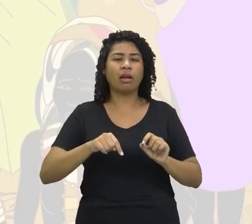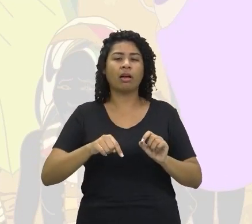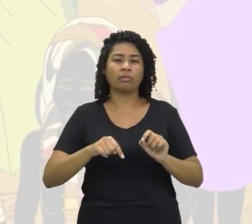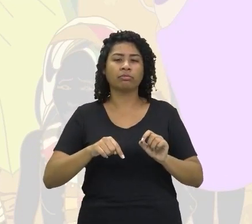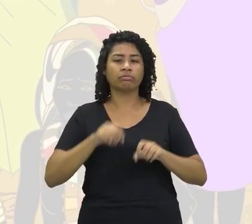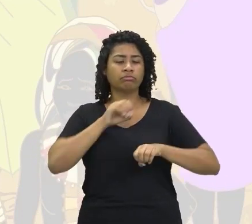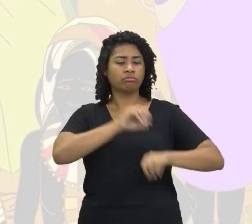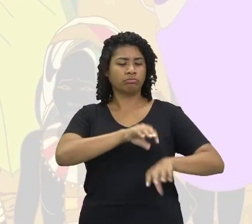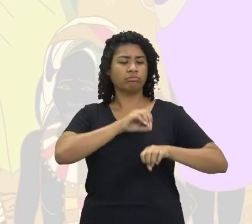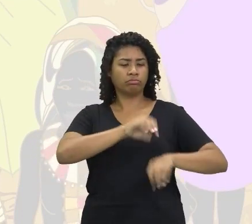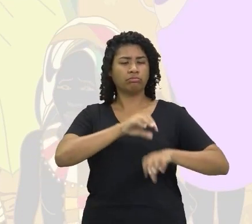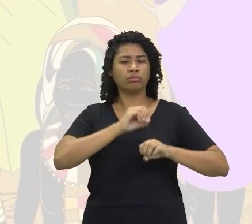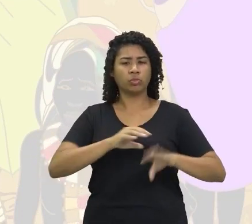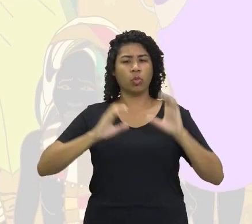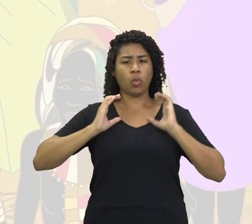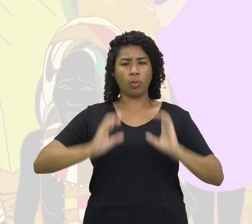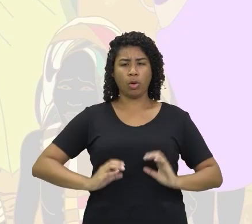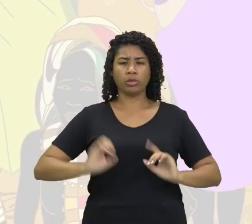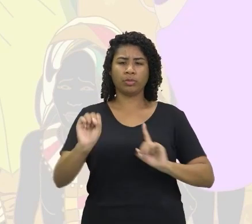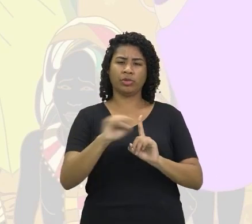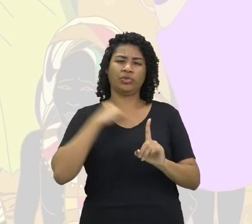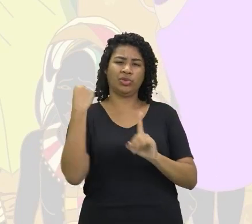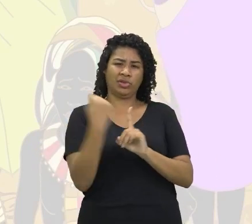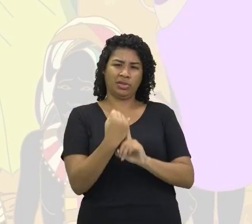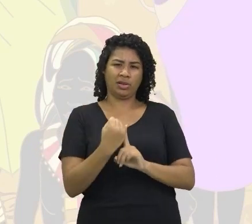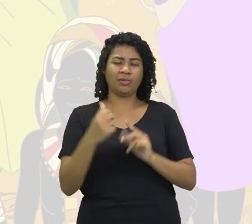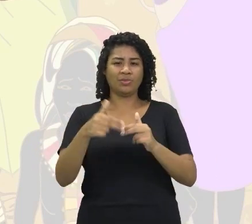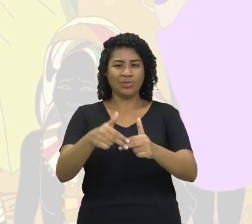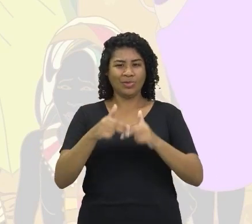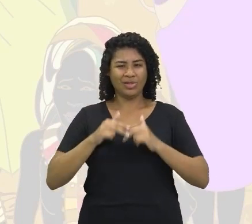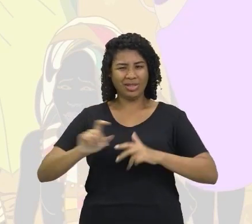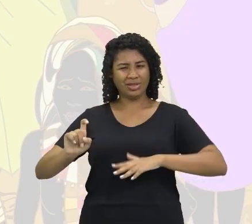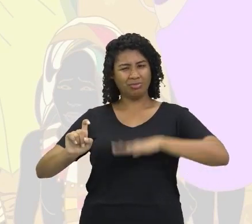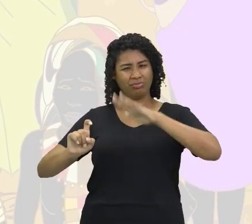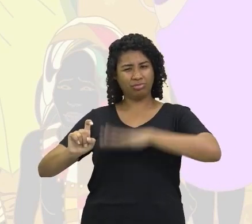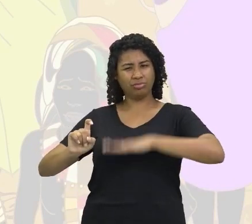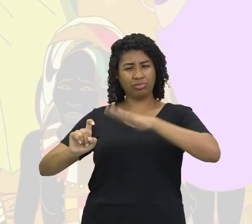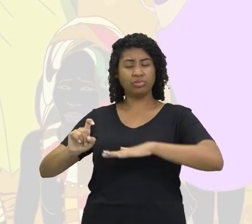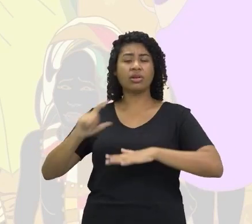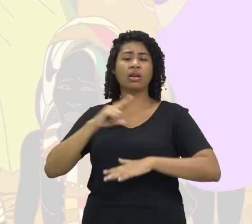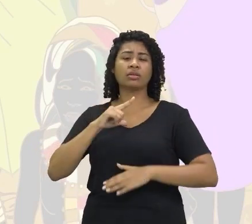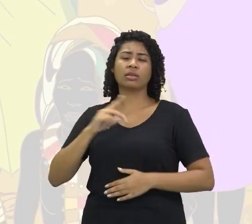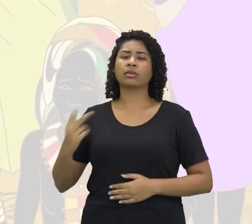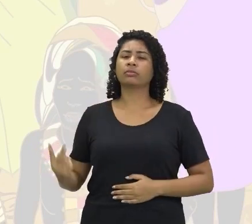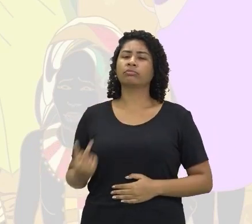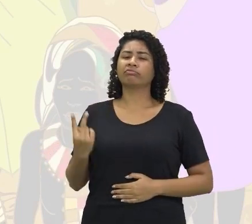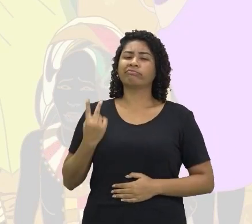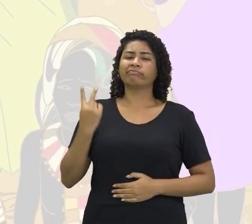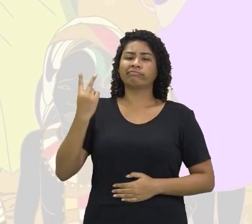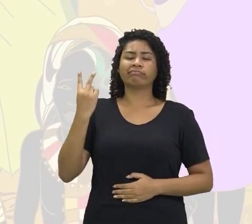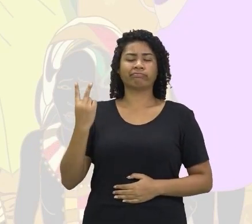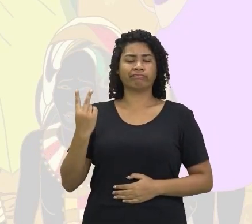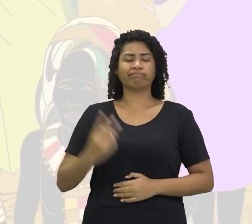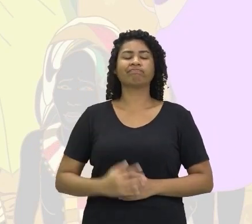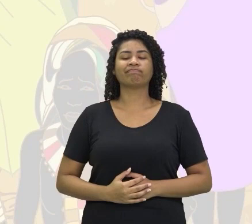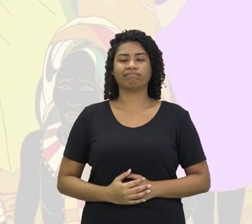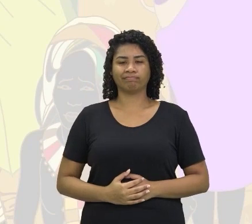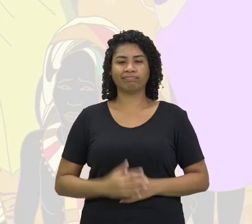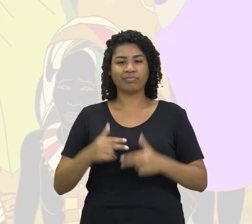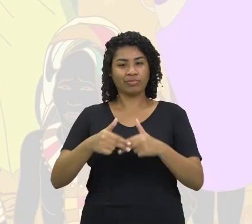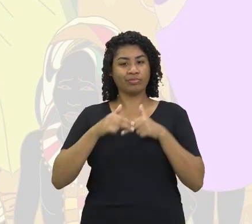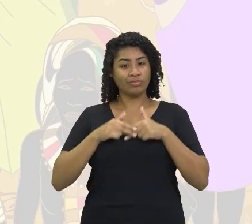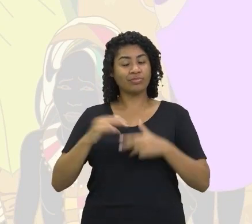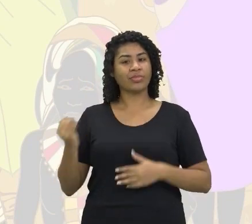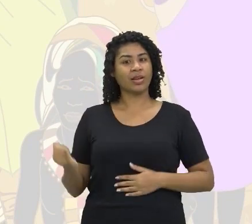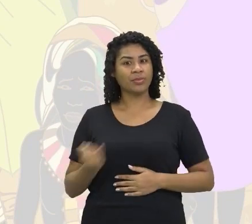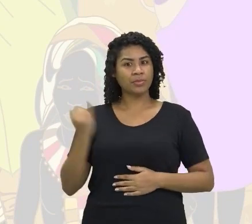de posturas sociais. Essas narrativas elas são carregadas de valores. Os valores são extremamente